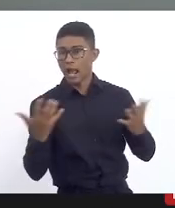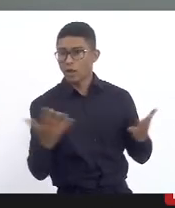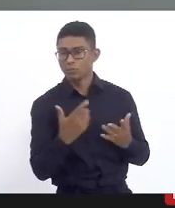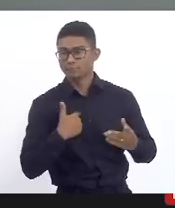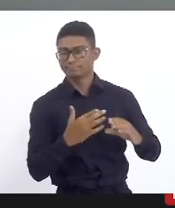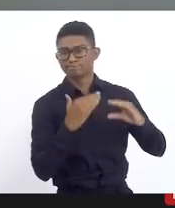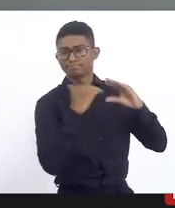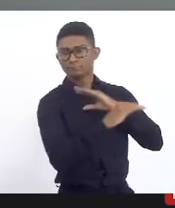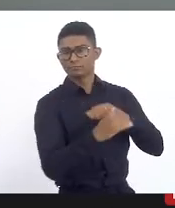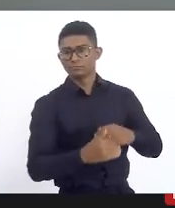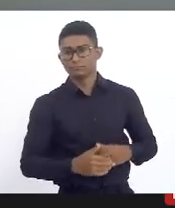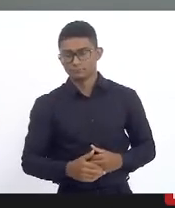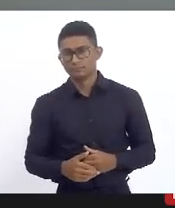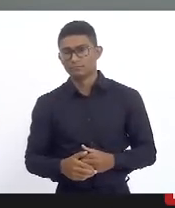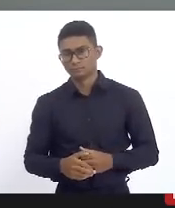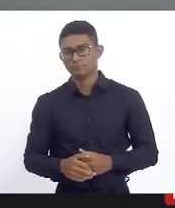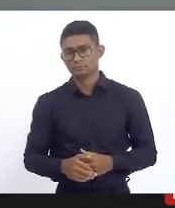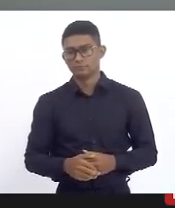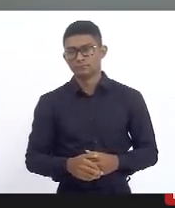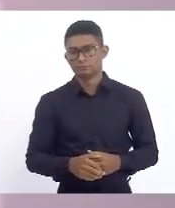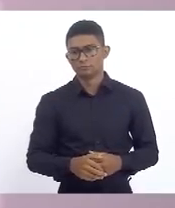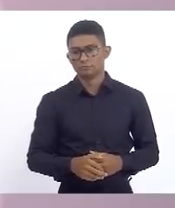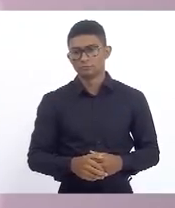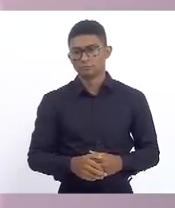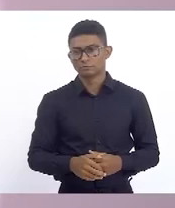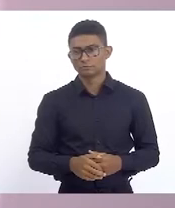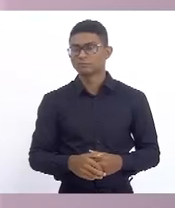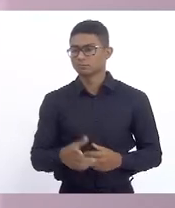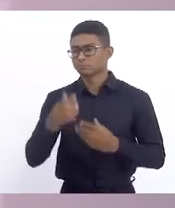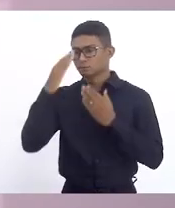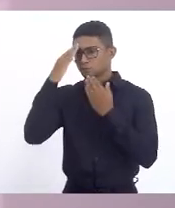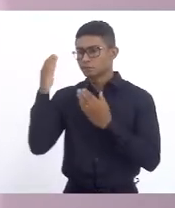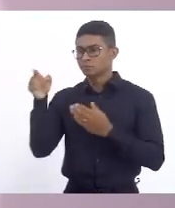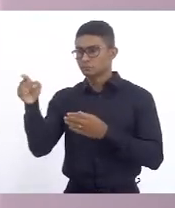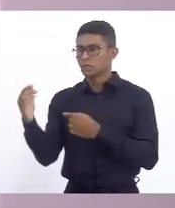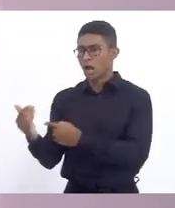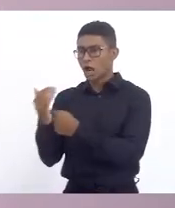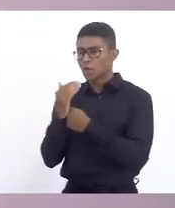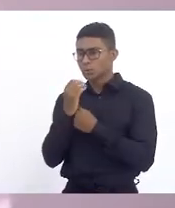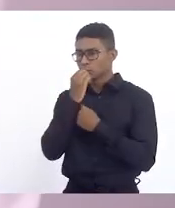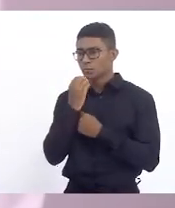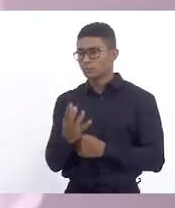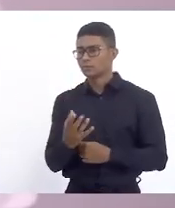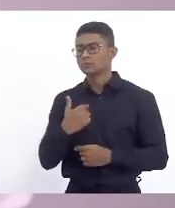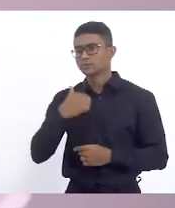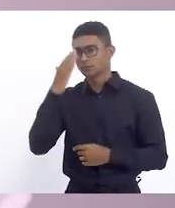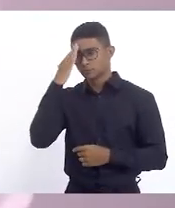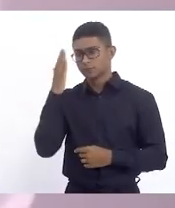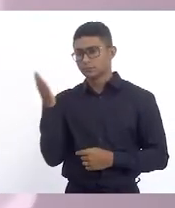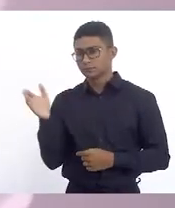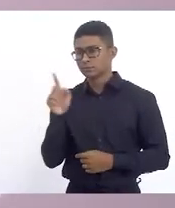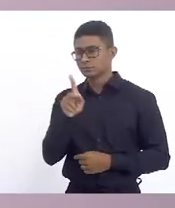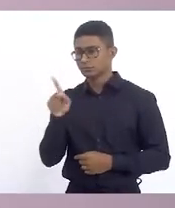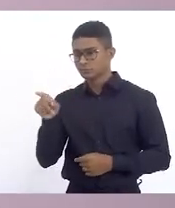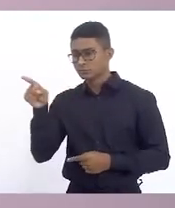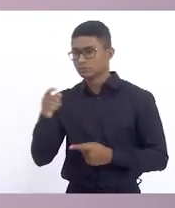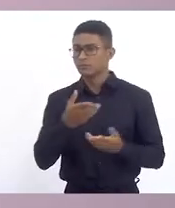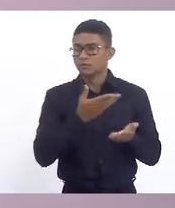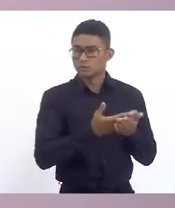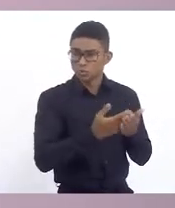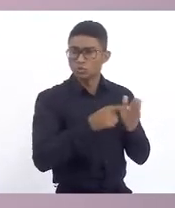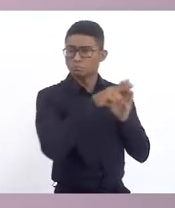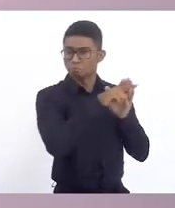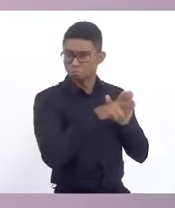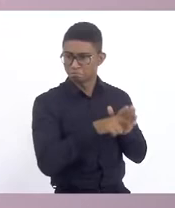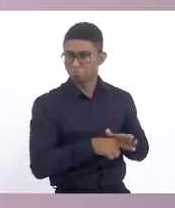assim que terminar a audiência pública. Eu agradeço. Muito obrigado pela sua colaboração, eu sei que o professor é um estudioso